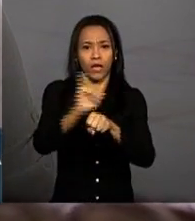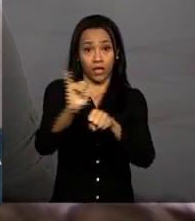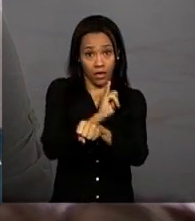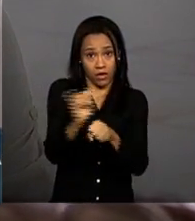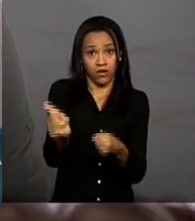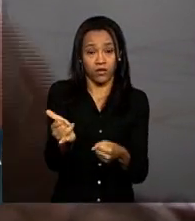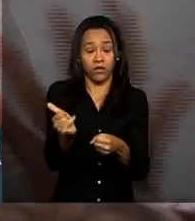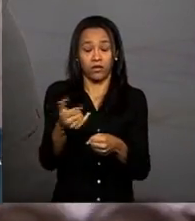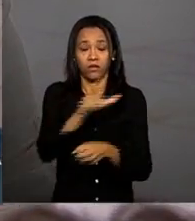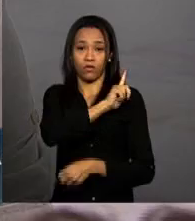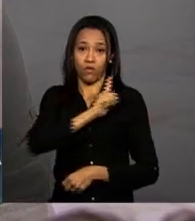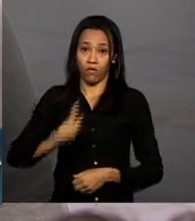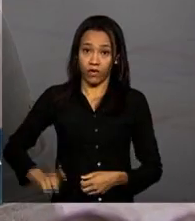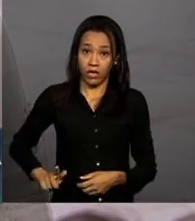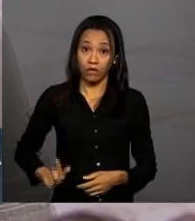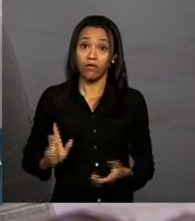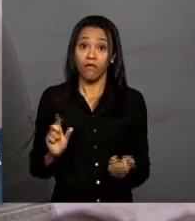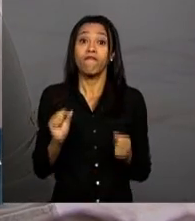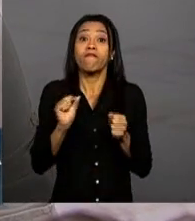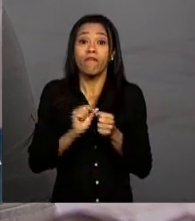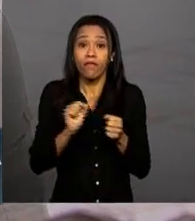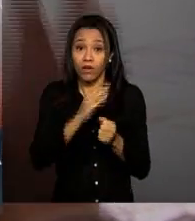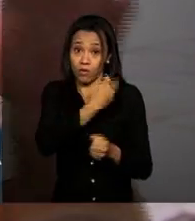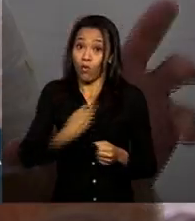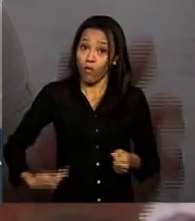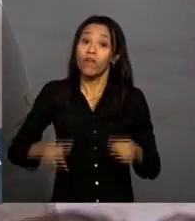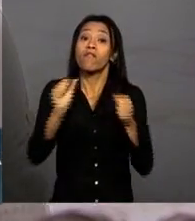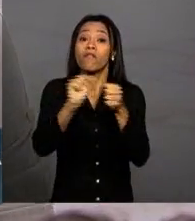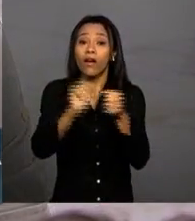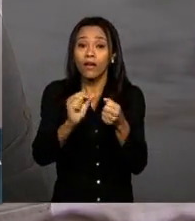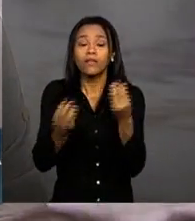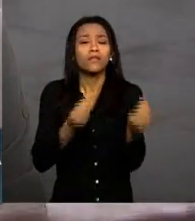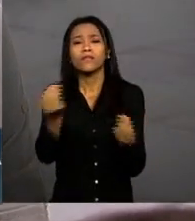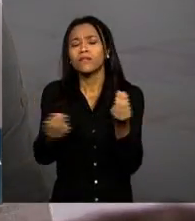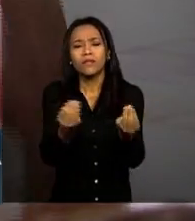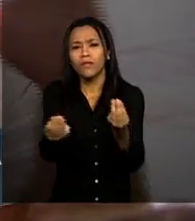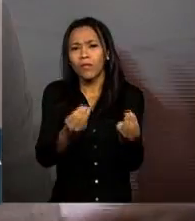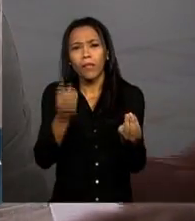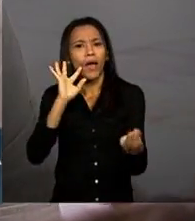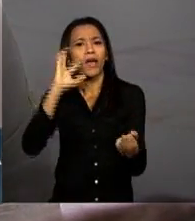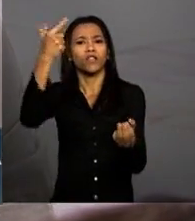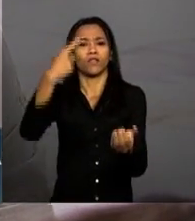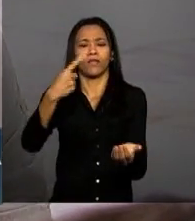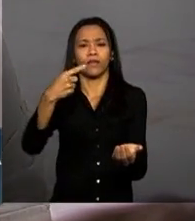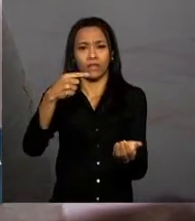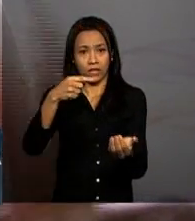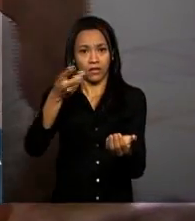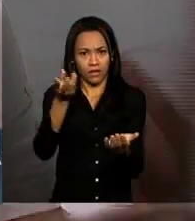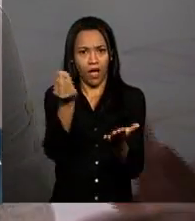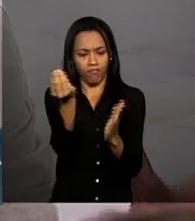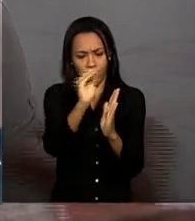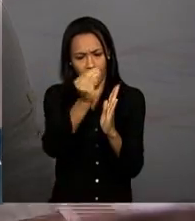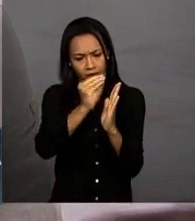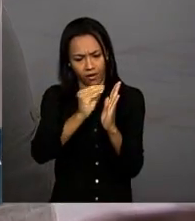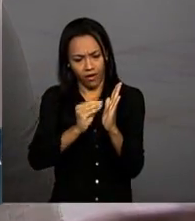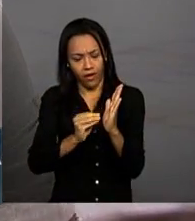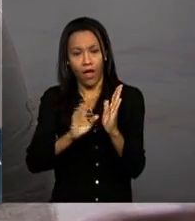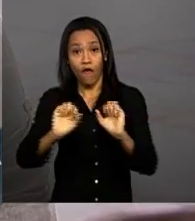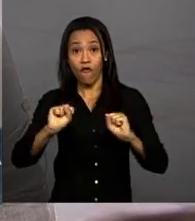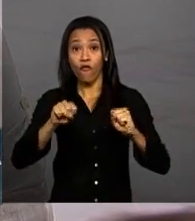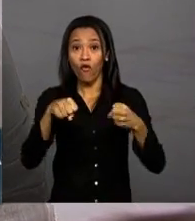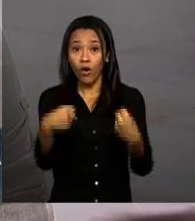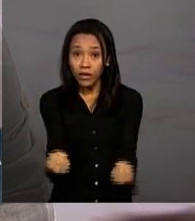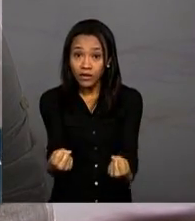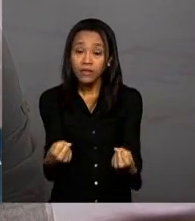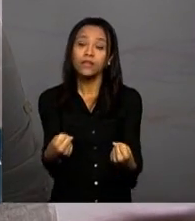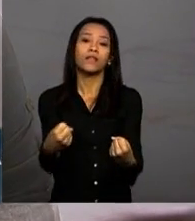acionar para melhorar essa batalha da comunicação Ele pergunta diretamente tá nos planos do governo fortalecer o sistema público de